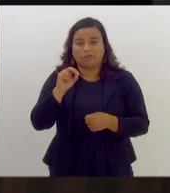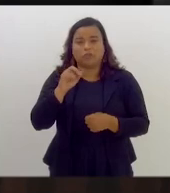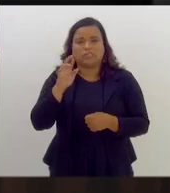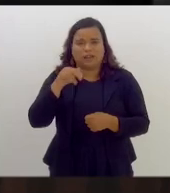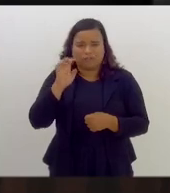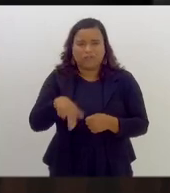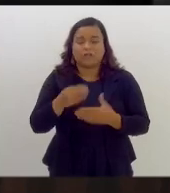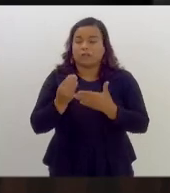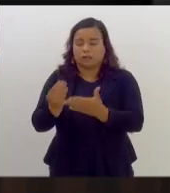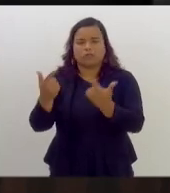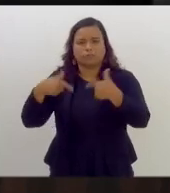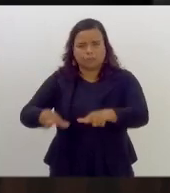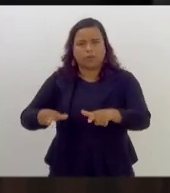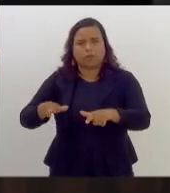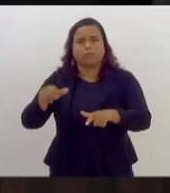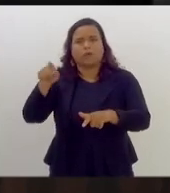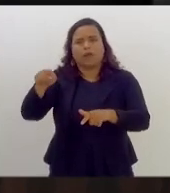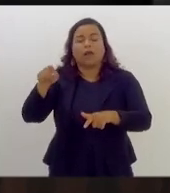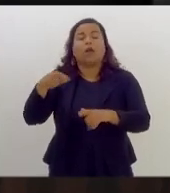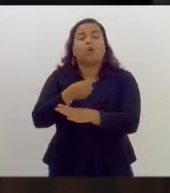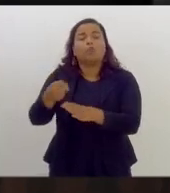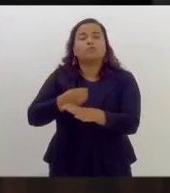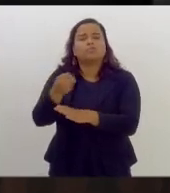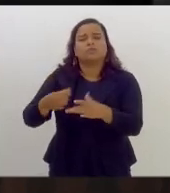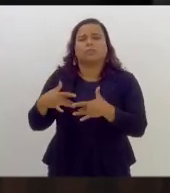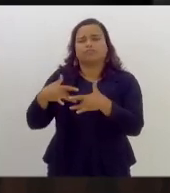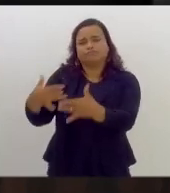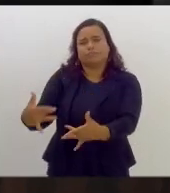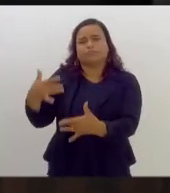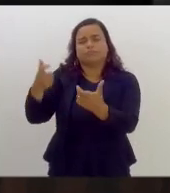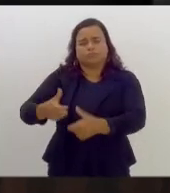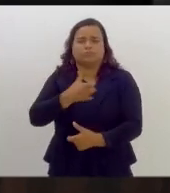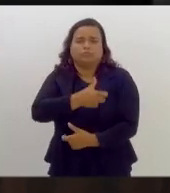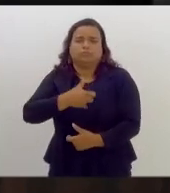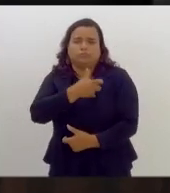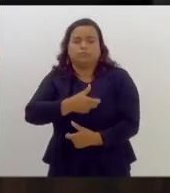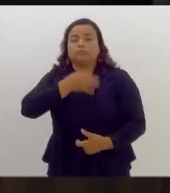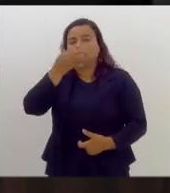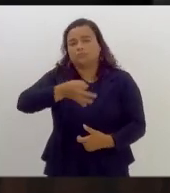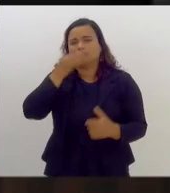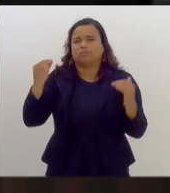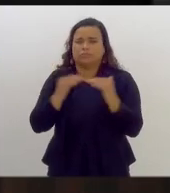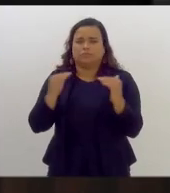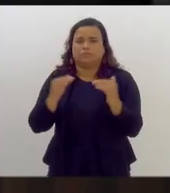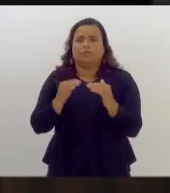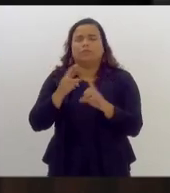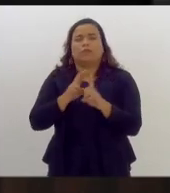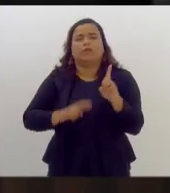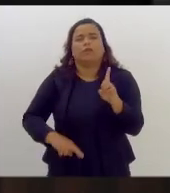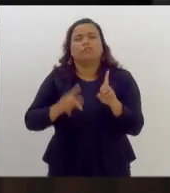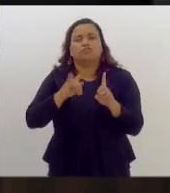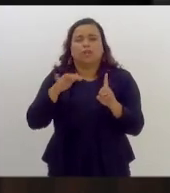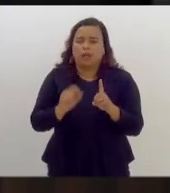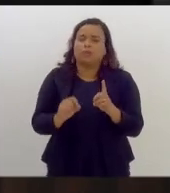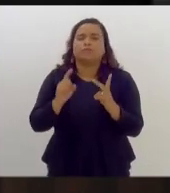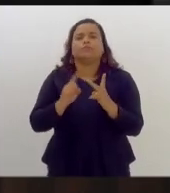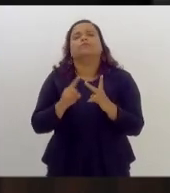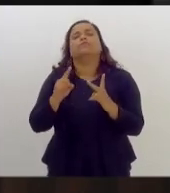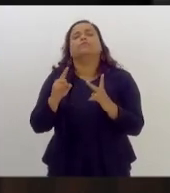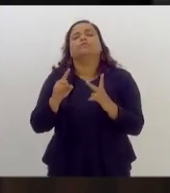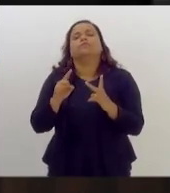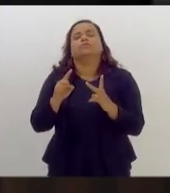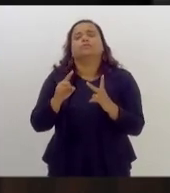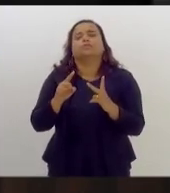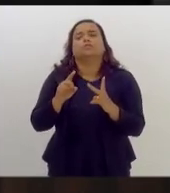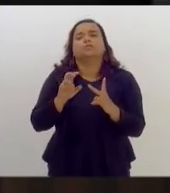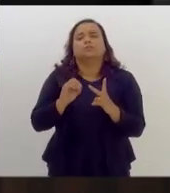Cozinha Solidária de São João de Meriti. Parecer favorável ao relator Tiago Pampulha. Projeto de resolução 570 de 22, de autoria do deputado